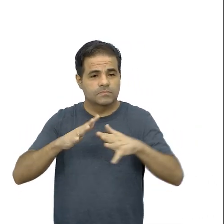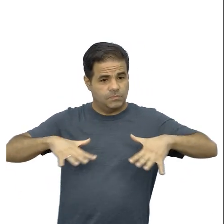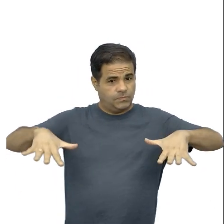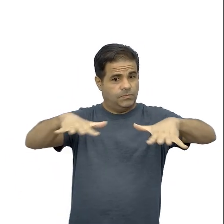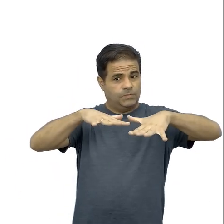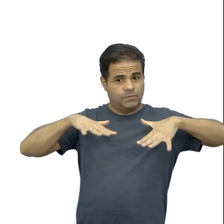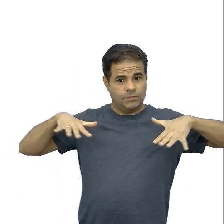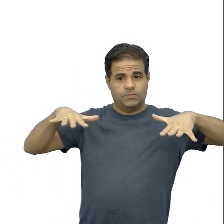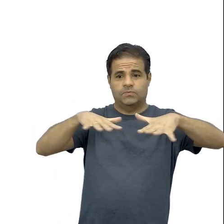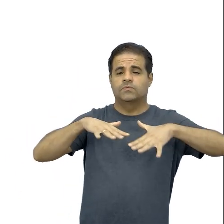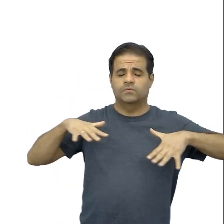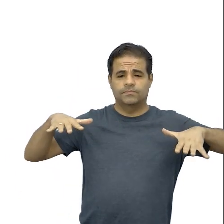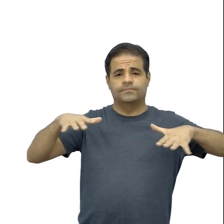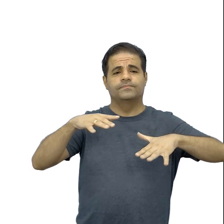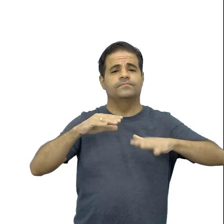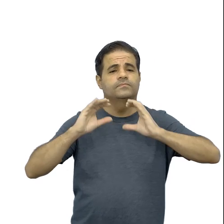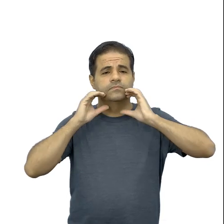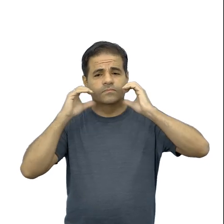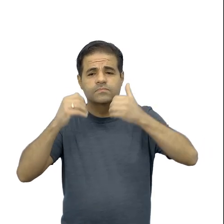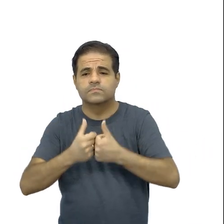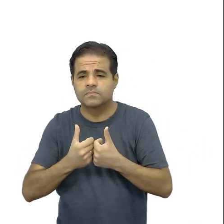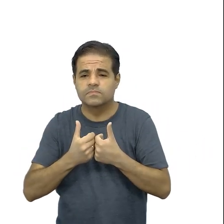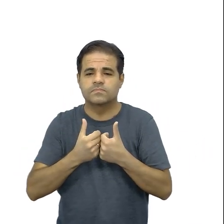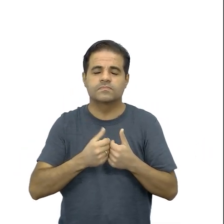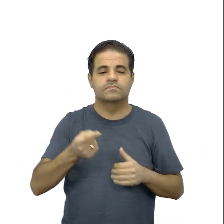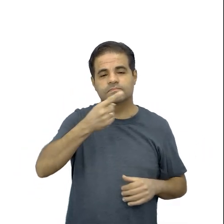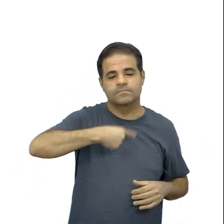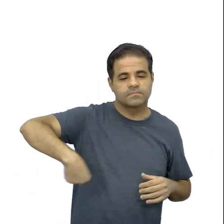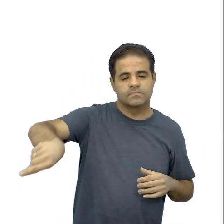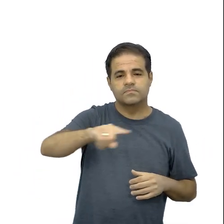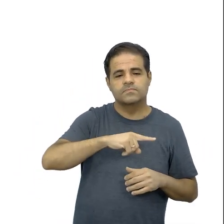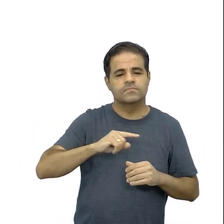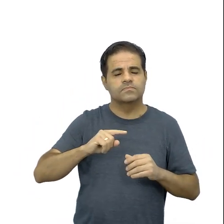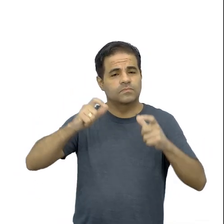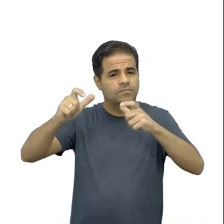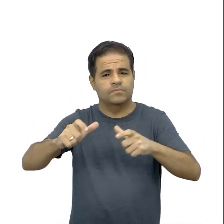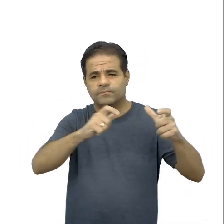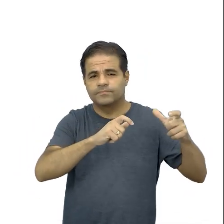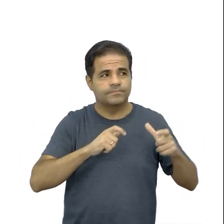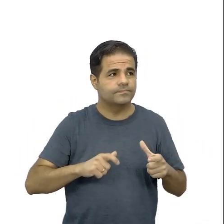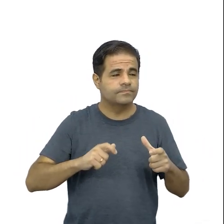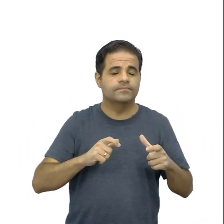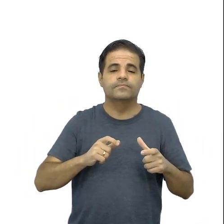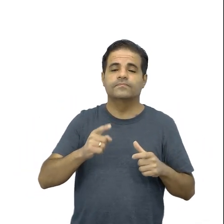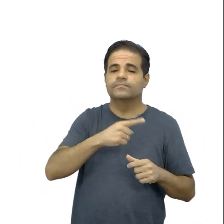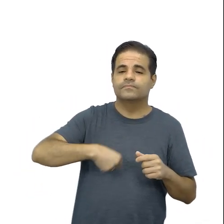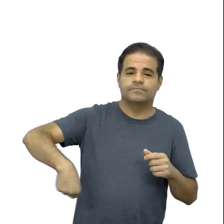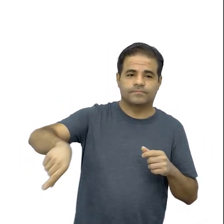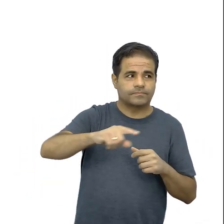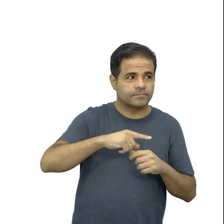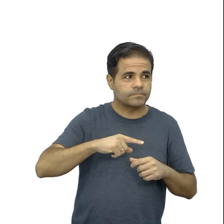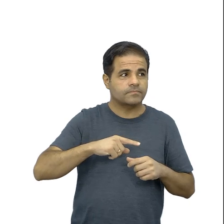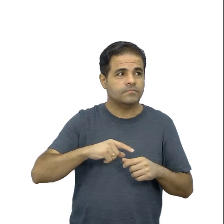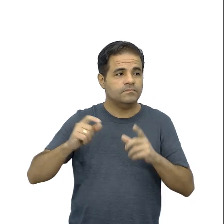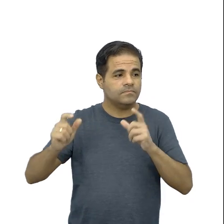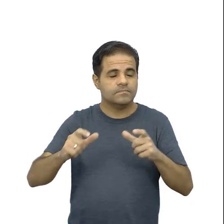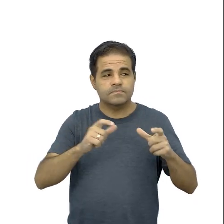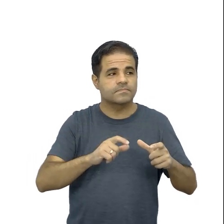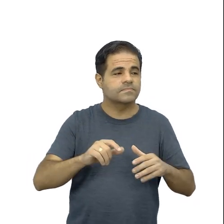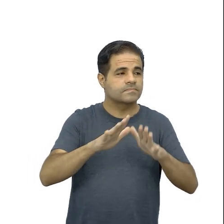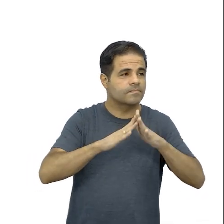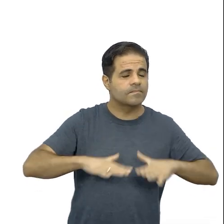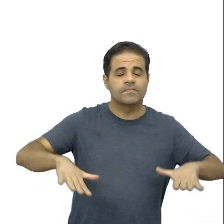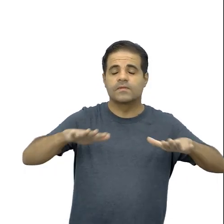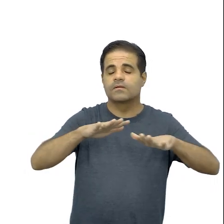entorno, muitas vezes, está acontecendo na nossa comunidade, está acontecendo no nosso bairro, né, no sujeito que está ali ao